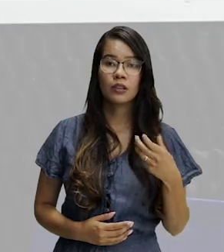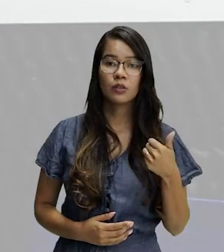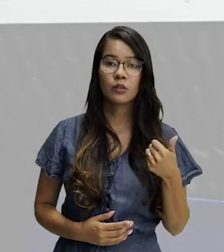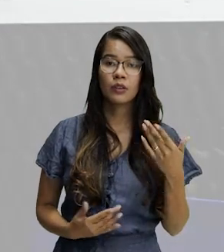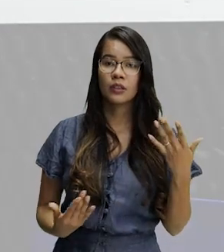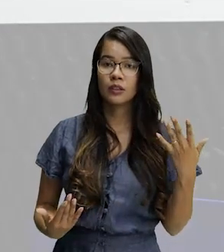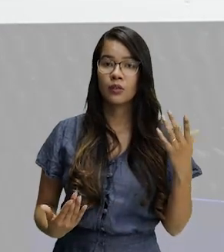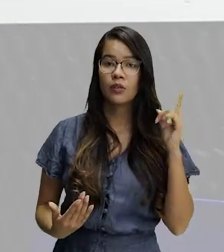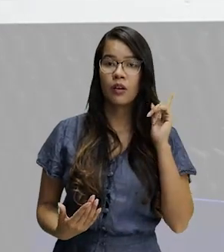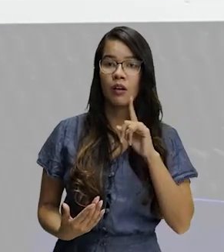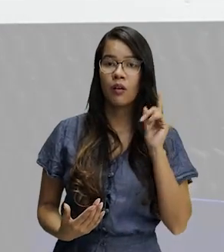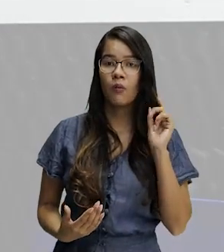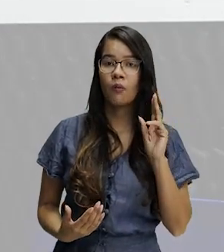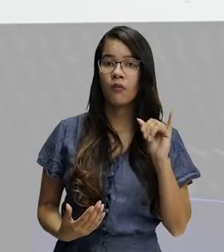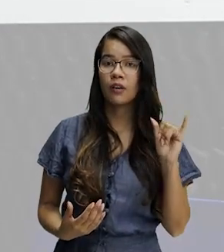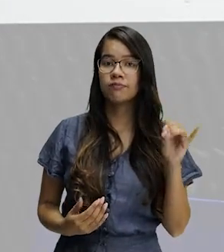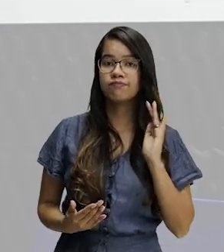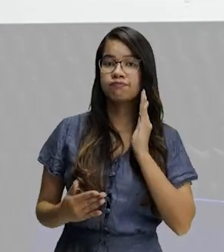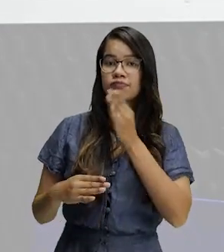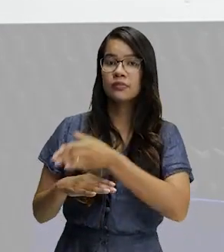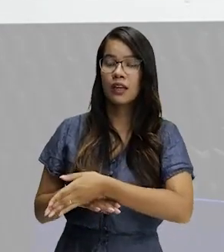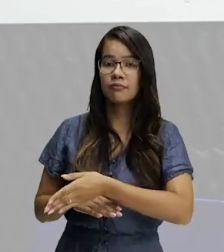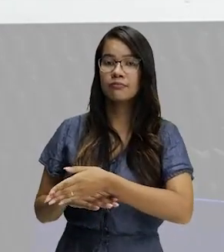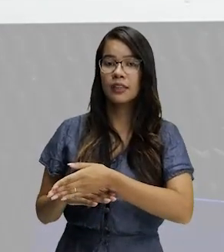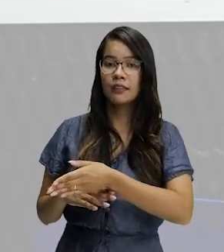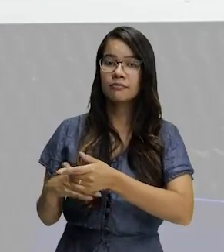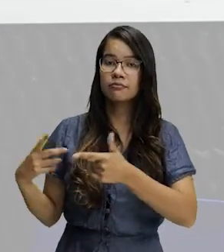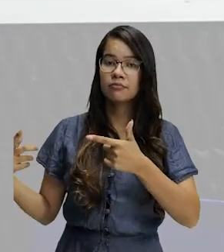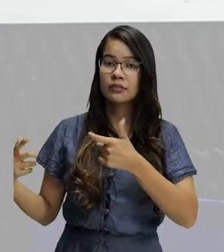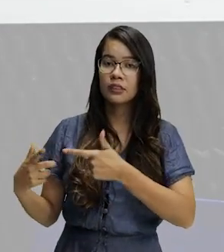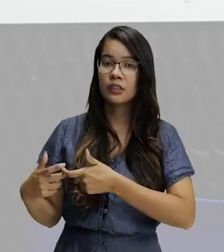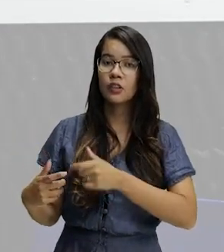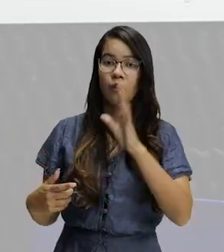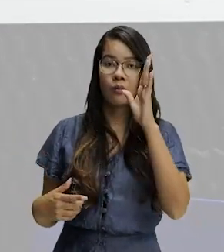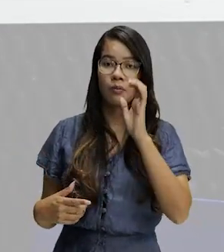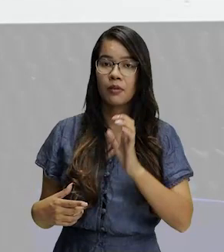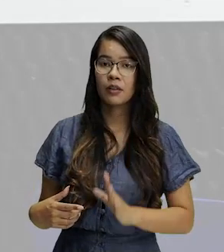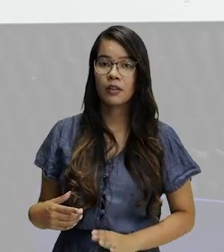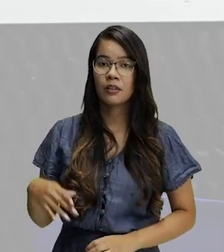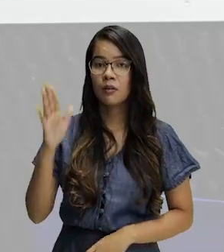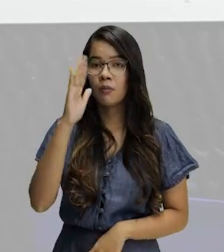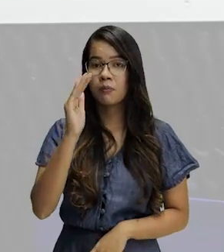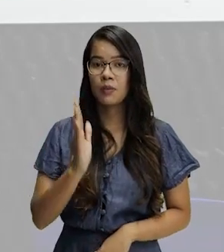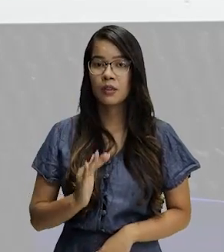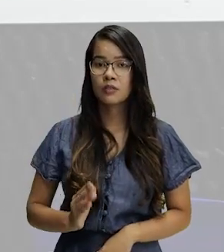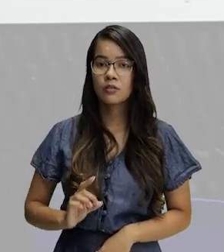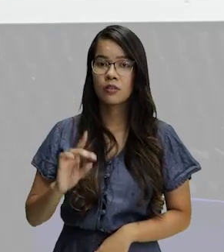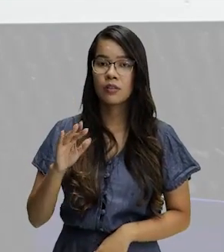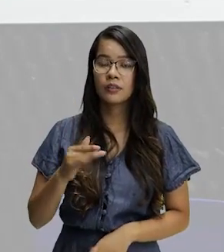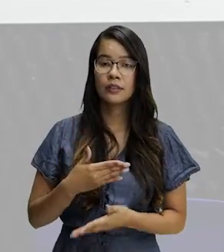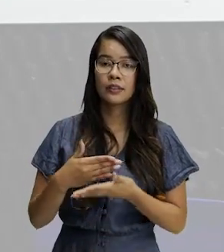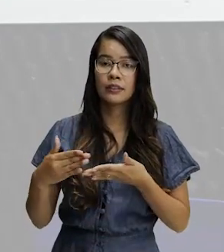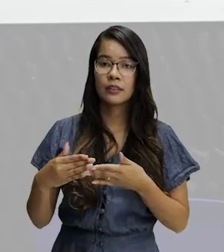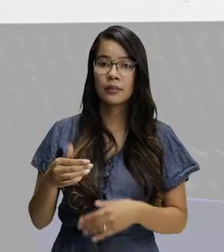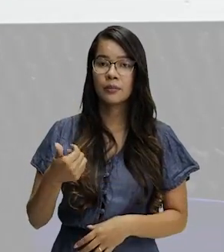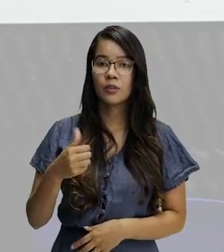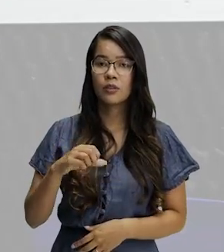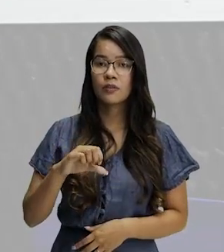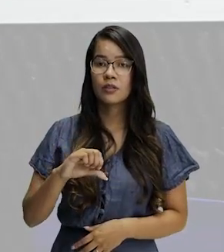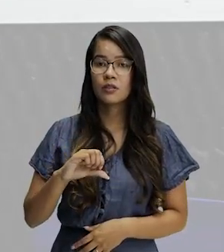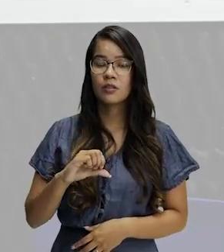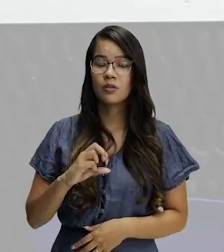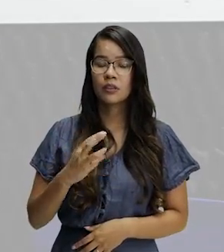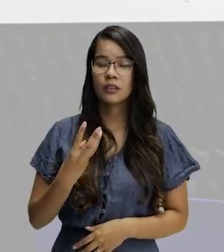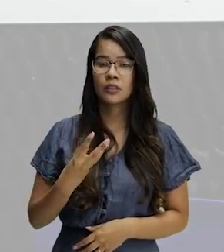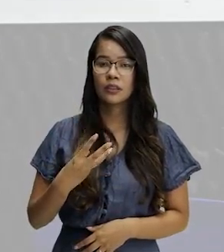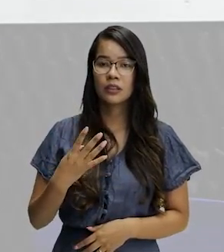vão entrar na guerra, o Brasil só vai entrar na guerra em 1943. Então observe que nesse primeiro momento, nos primeiros anos da guerra,